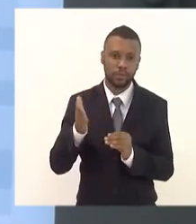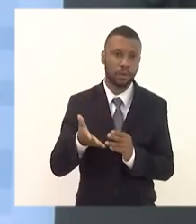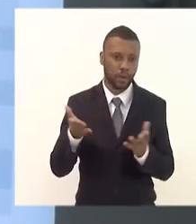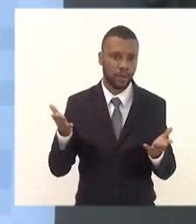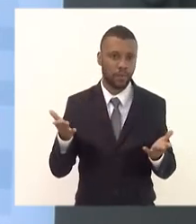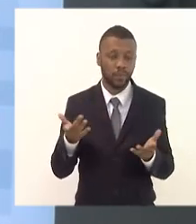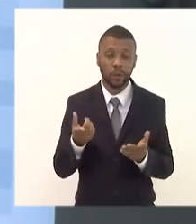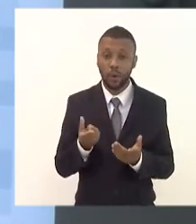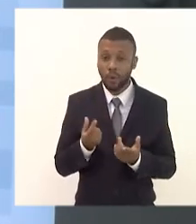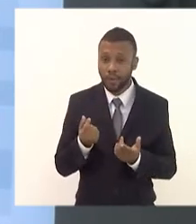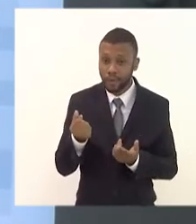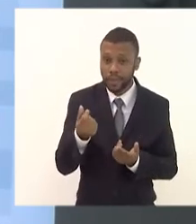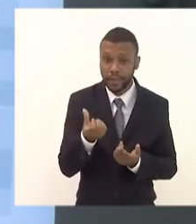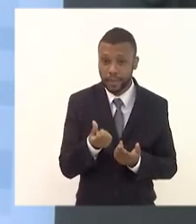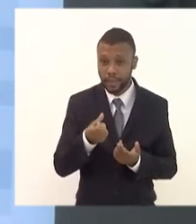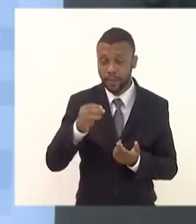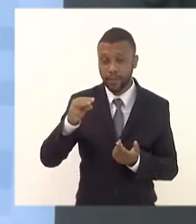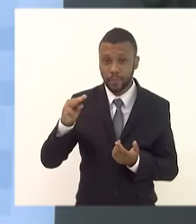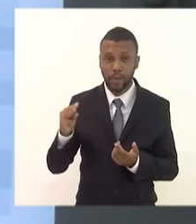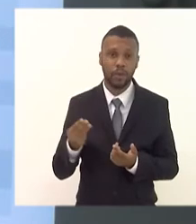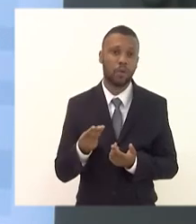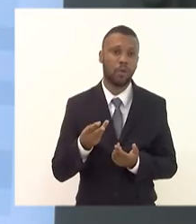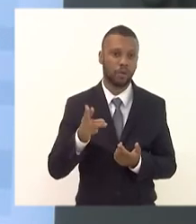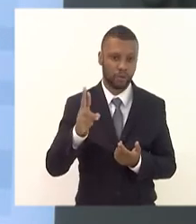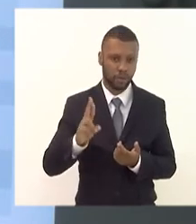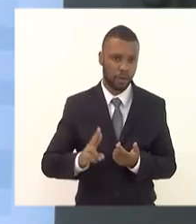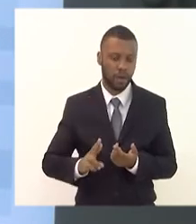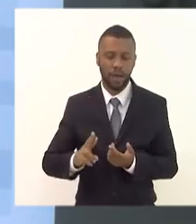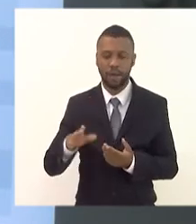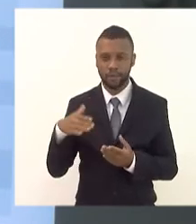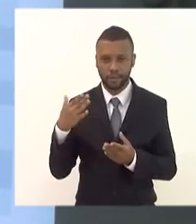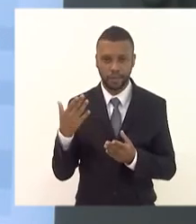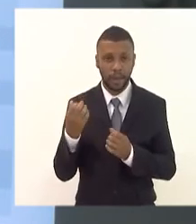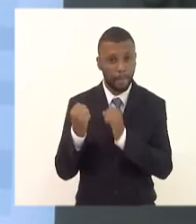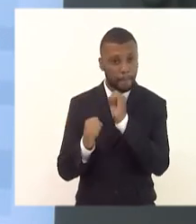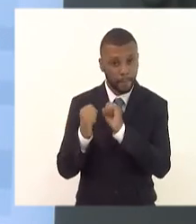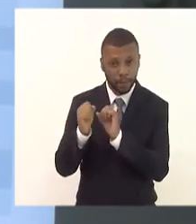O valor dele foi de 6 milhões. A empresa que executou foi a Loctec.